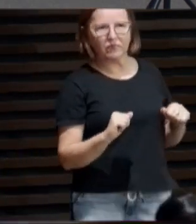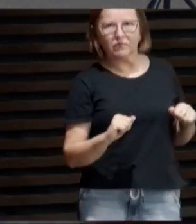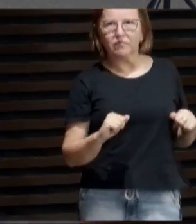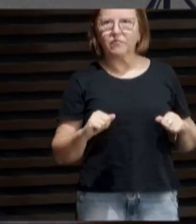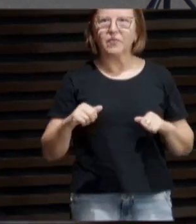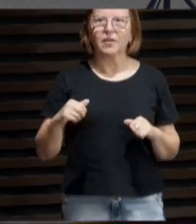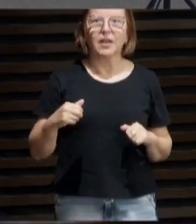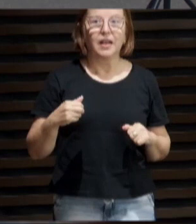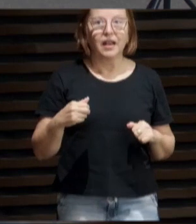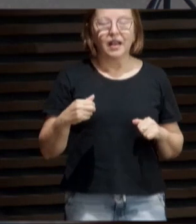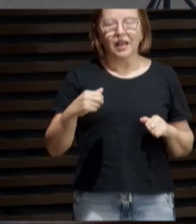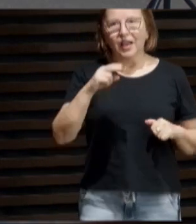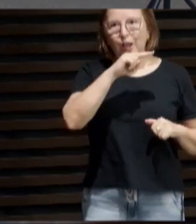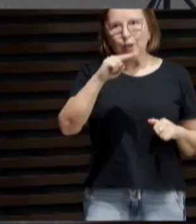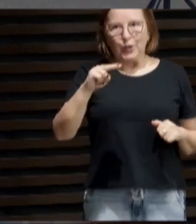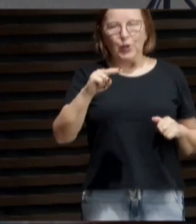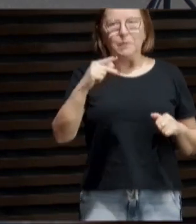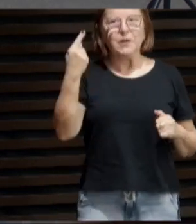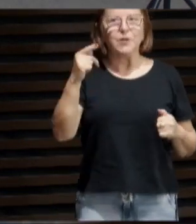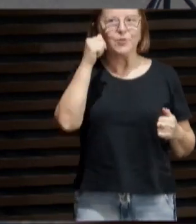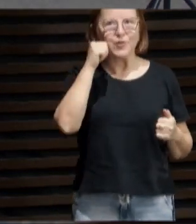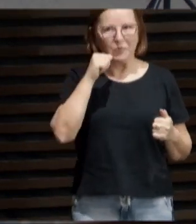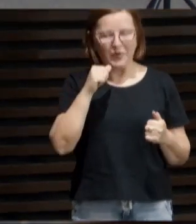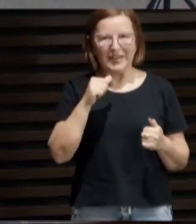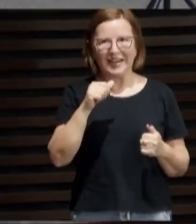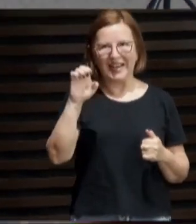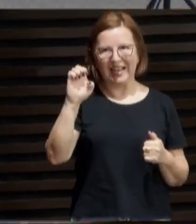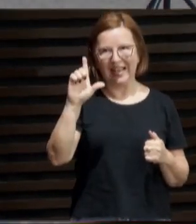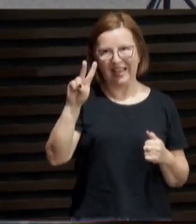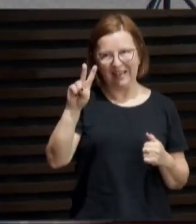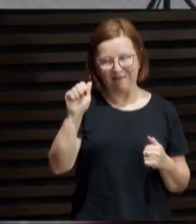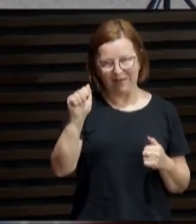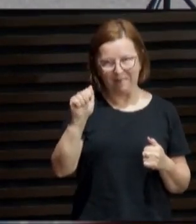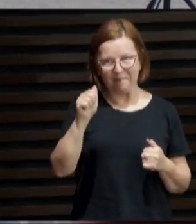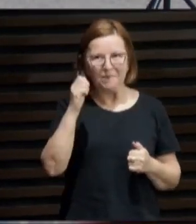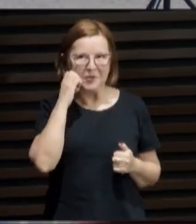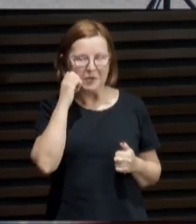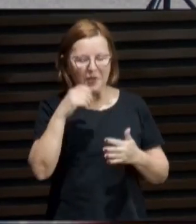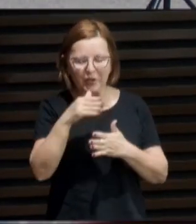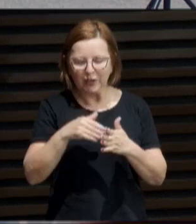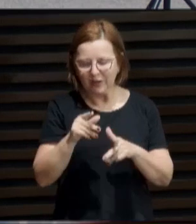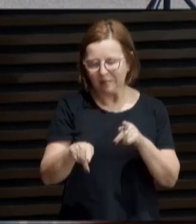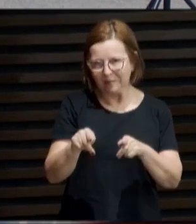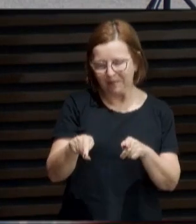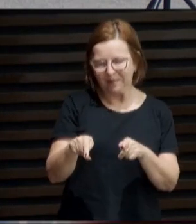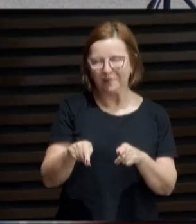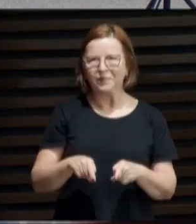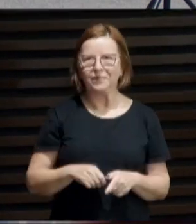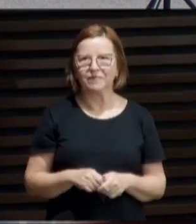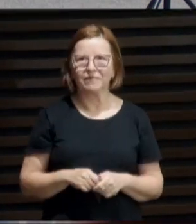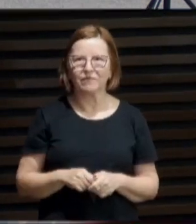E deu o homem o nome de Eva, a sua mulher, por ser a mãe de todos os seres humanos. Aqui.